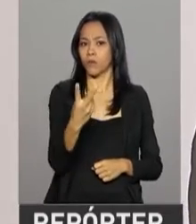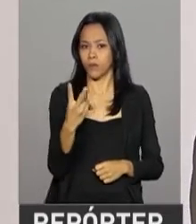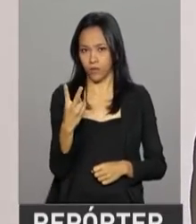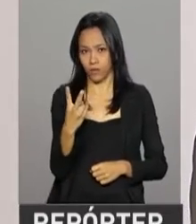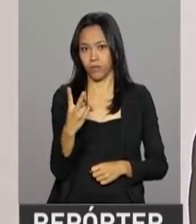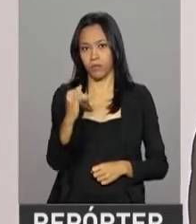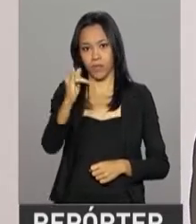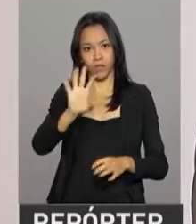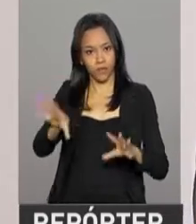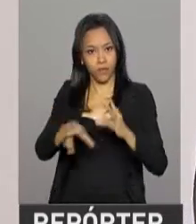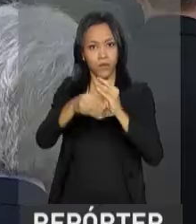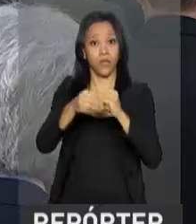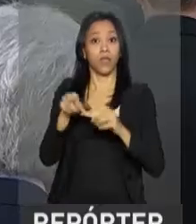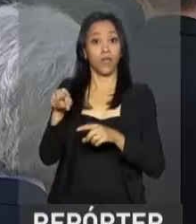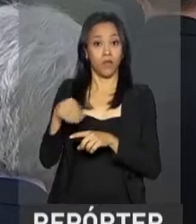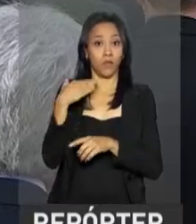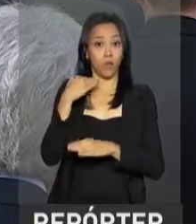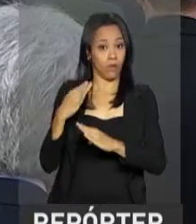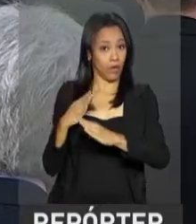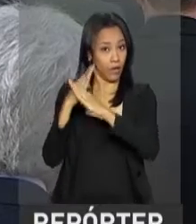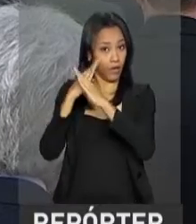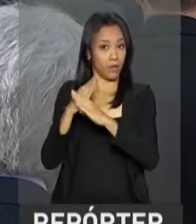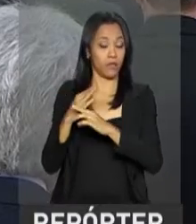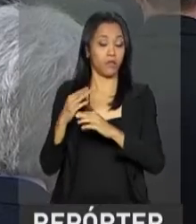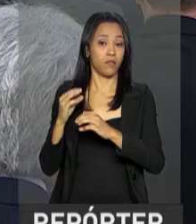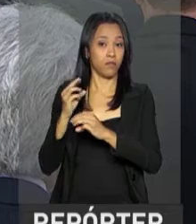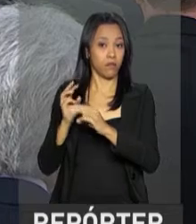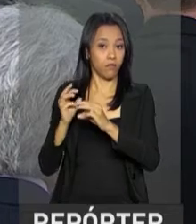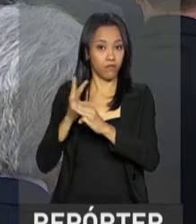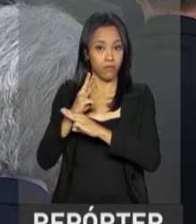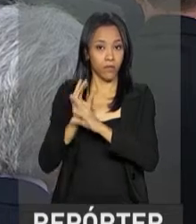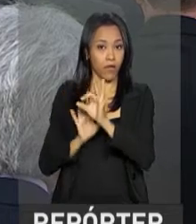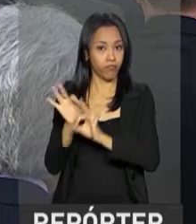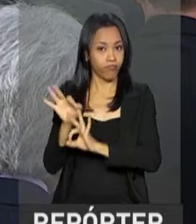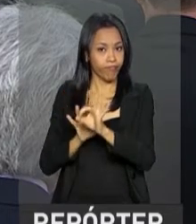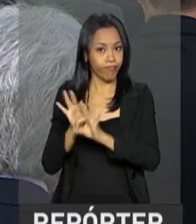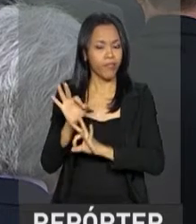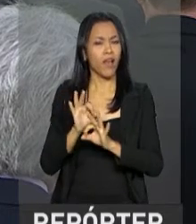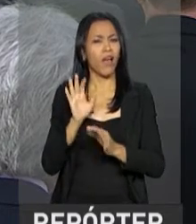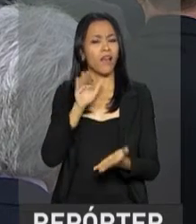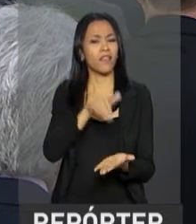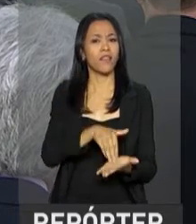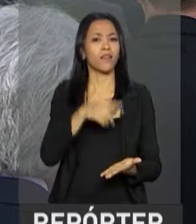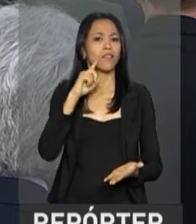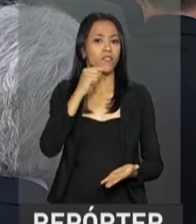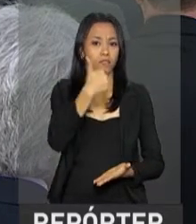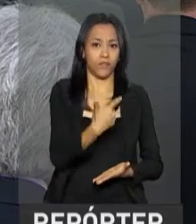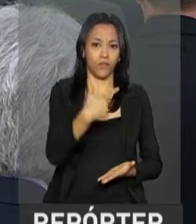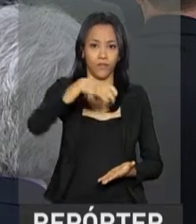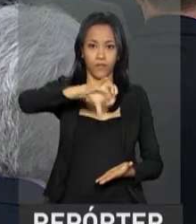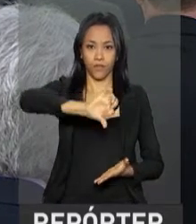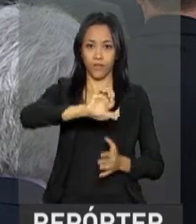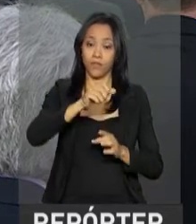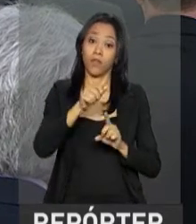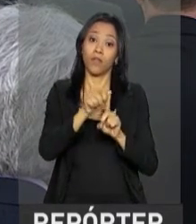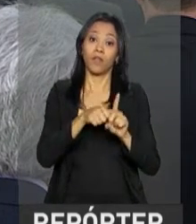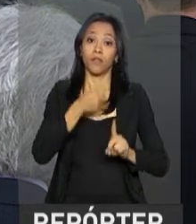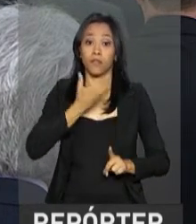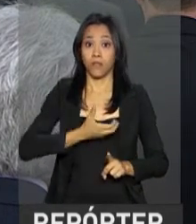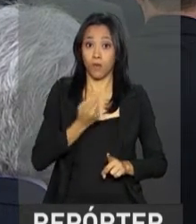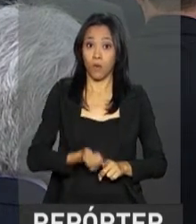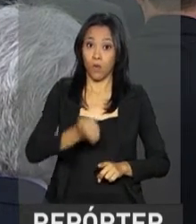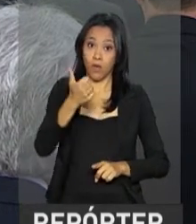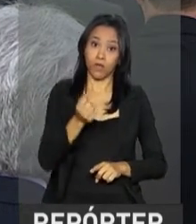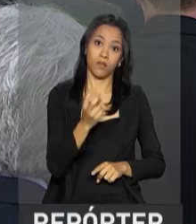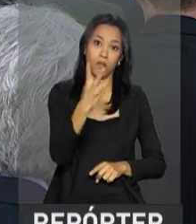que a caixa econômica eo e que estão cuidando para liberar até 29 de dezembro mas quase 2 bilhões de